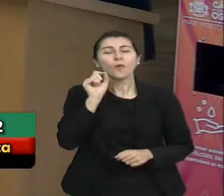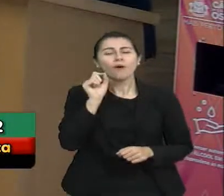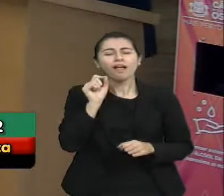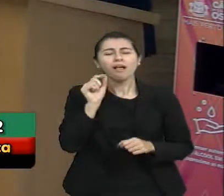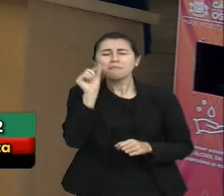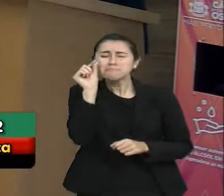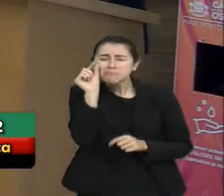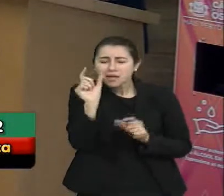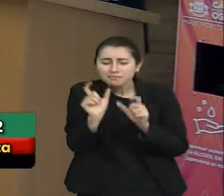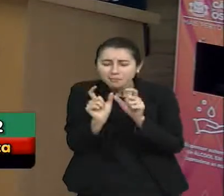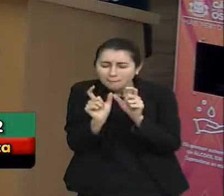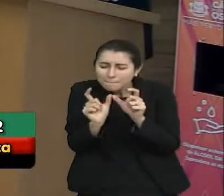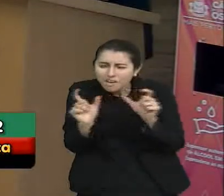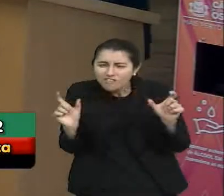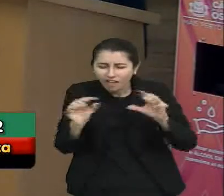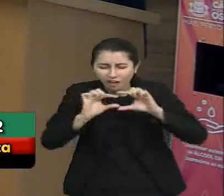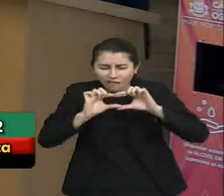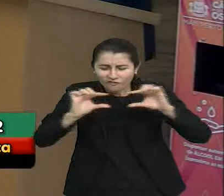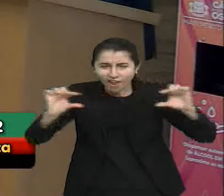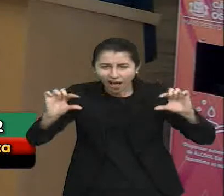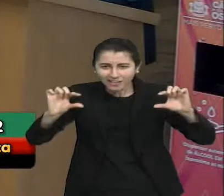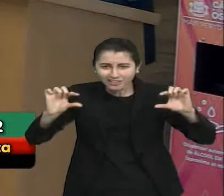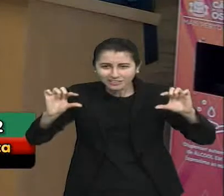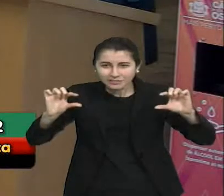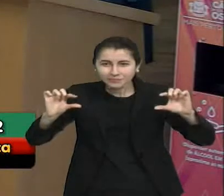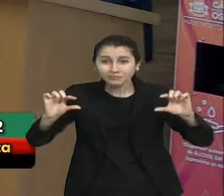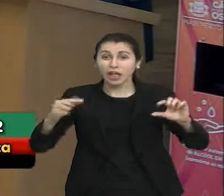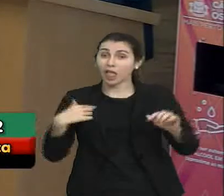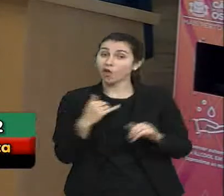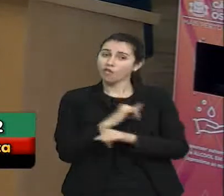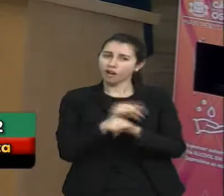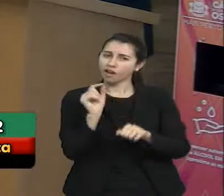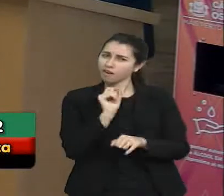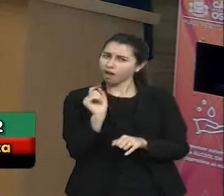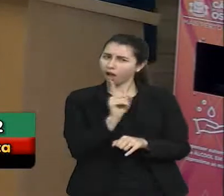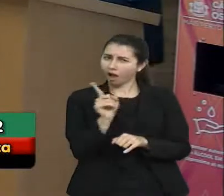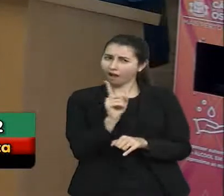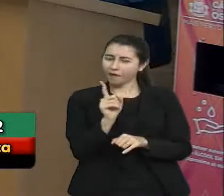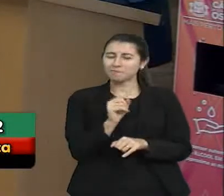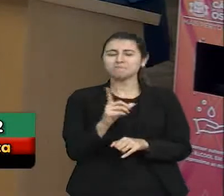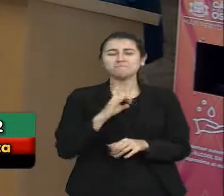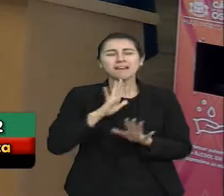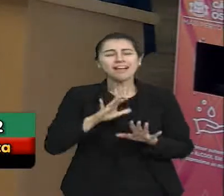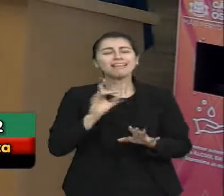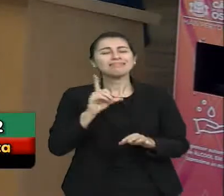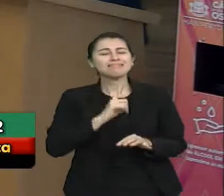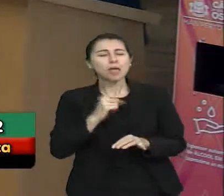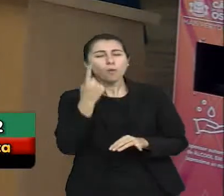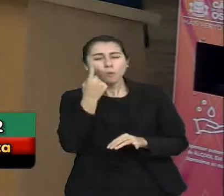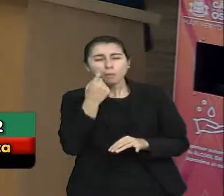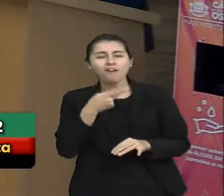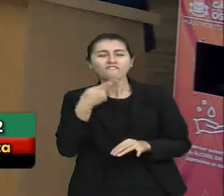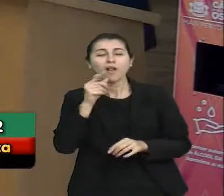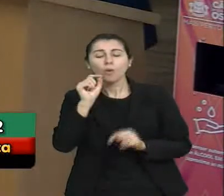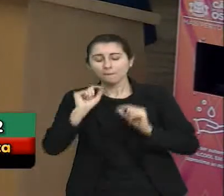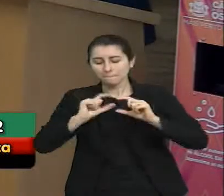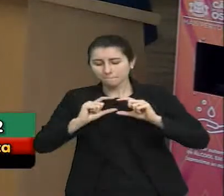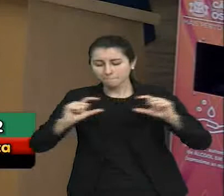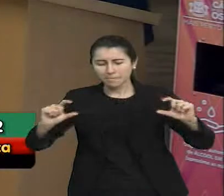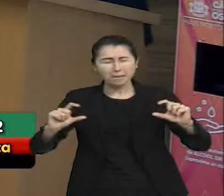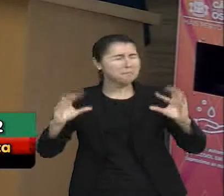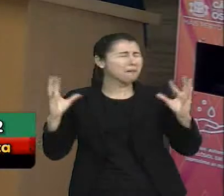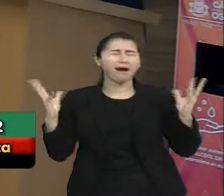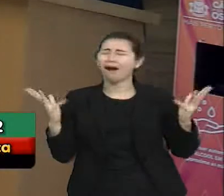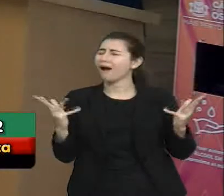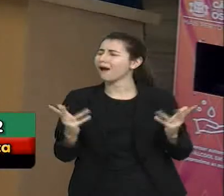traz, sem spoilers, porque ele é realmente incrível. Mas tem uma fala nesse filme que ela é maravilhosa. Esse